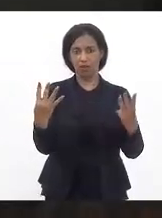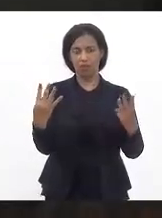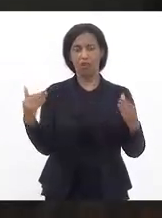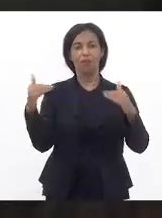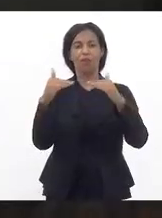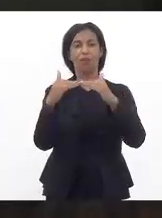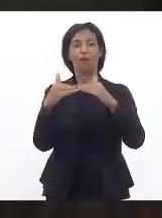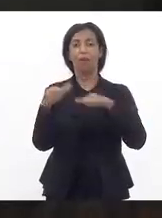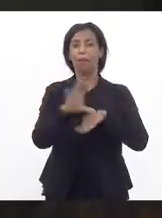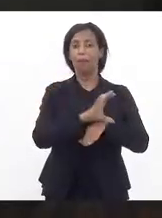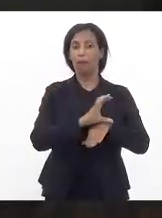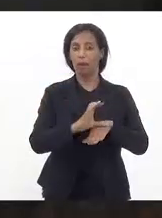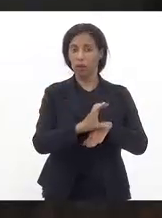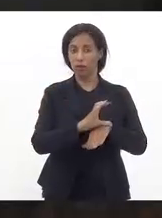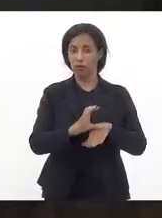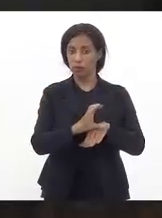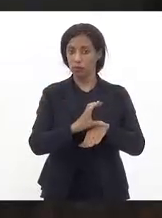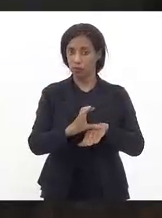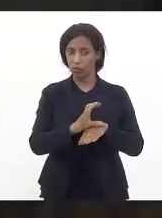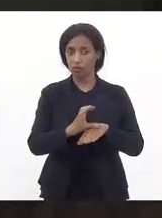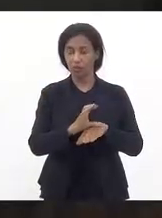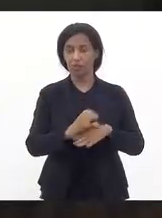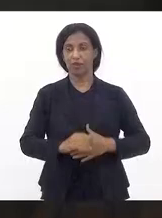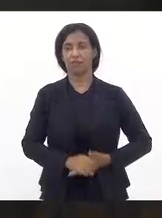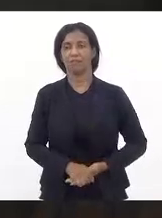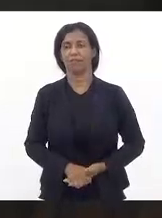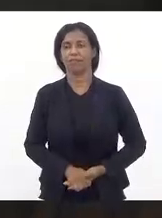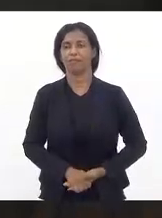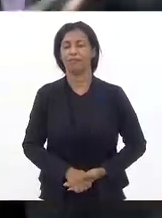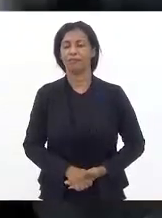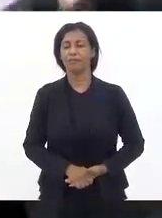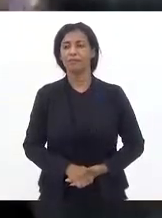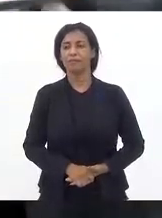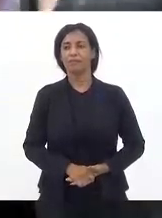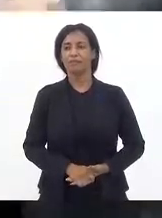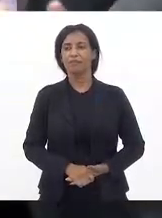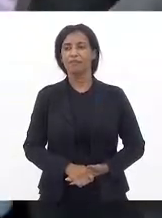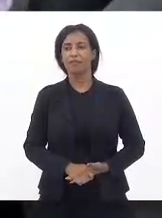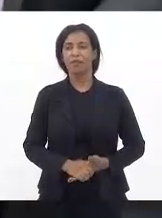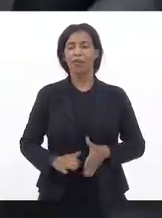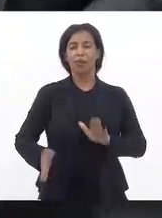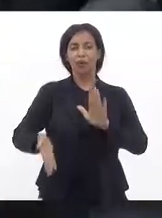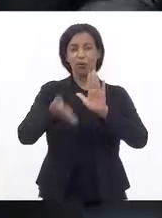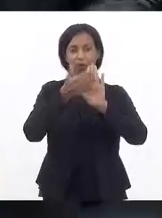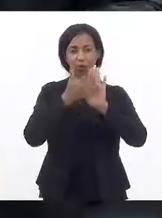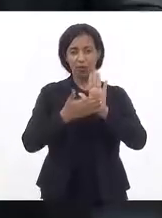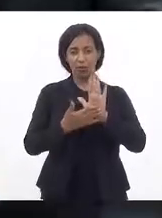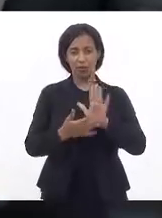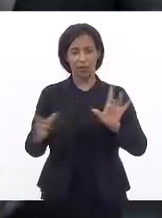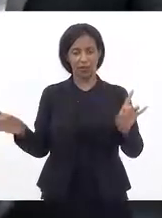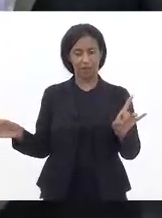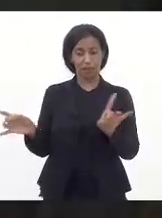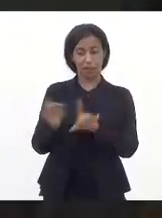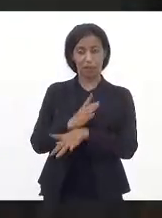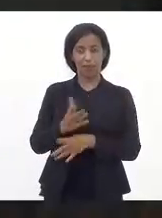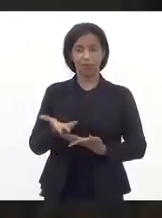favorável pela constituição inconstitucionalidade com os pareceres emitidos